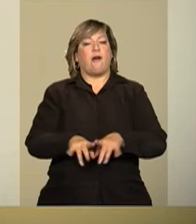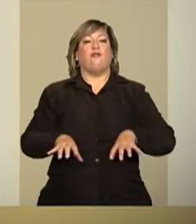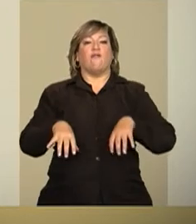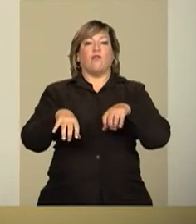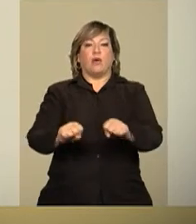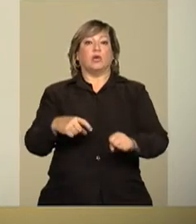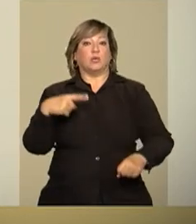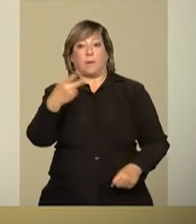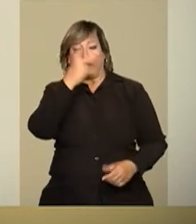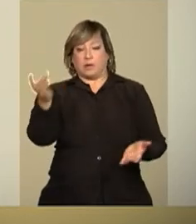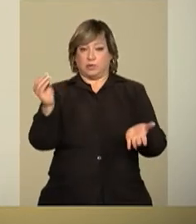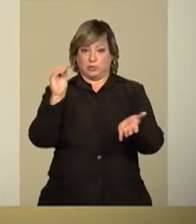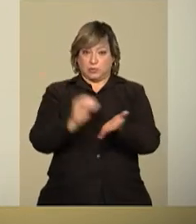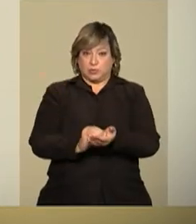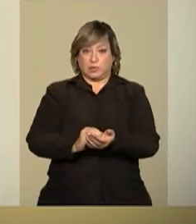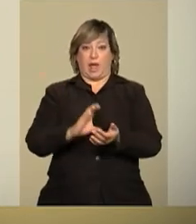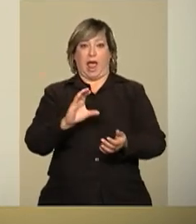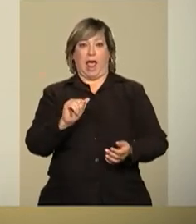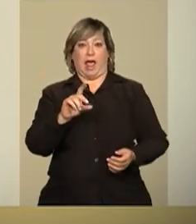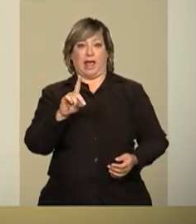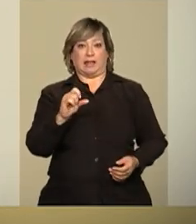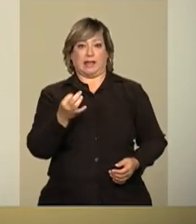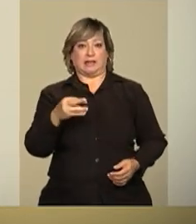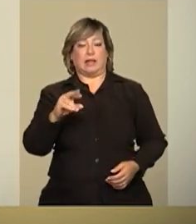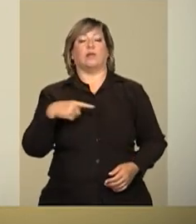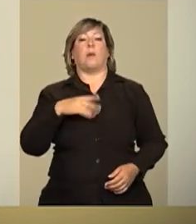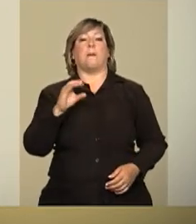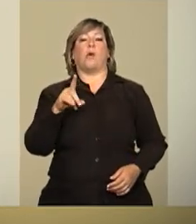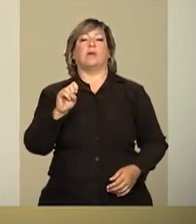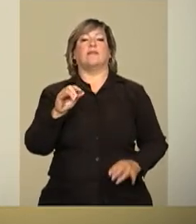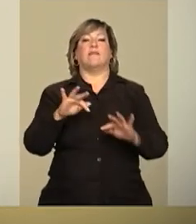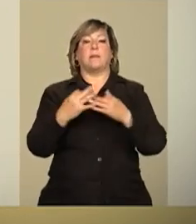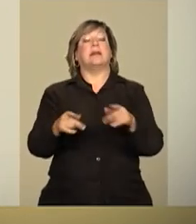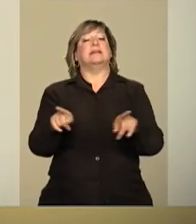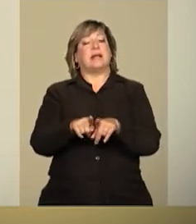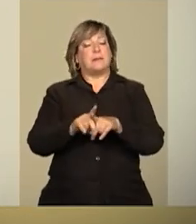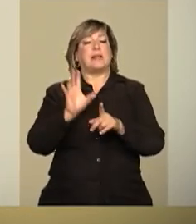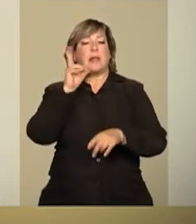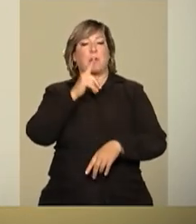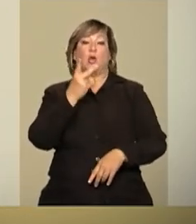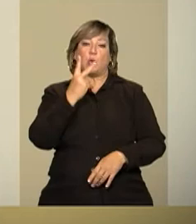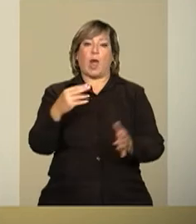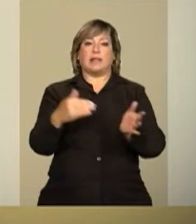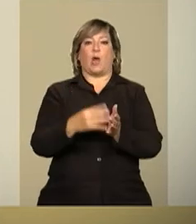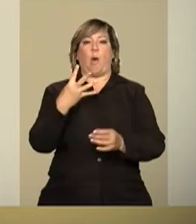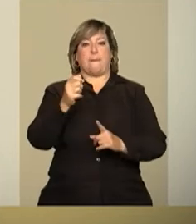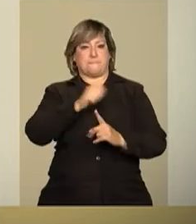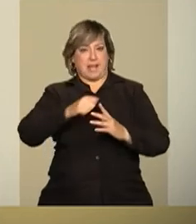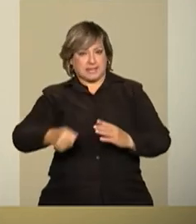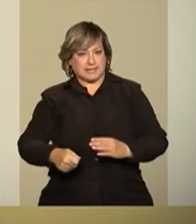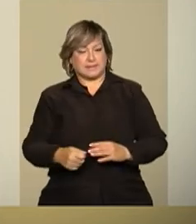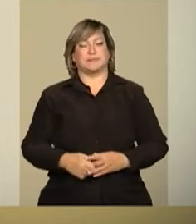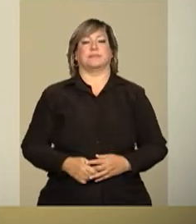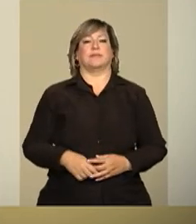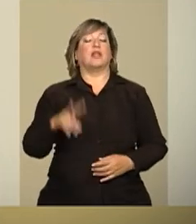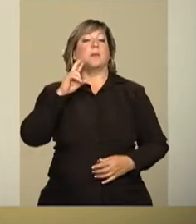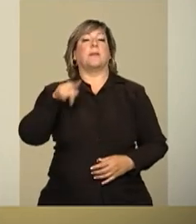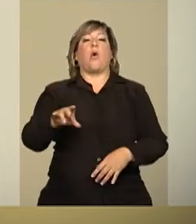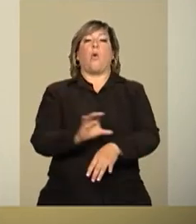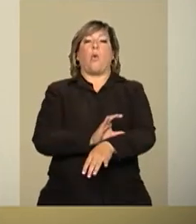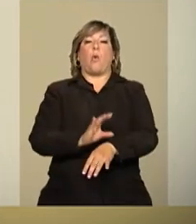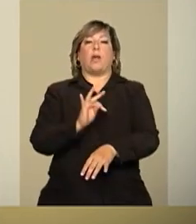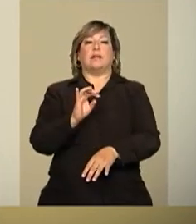dos cadastrados no Bolsa Família que também duram de 2 a 4 meses eu queria te falar sobre os cursos